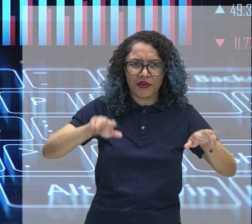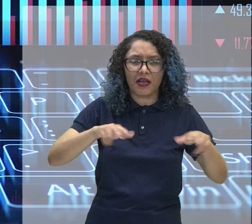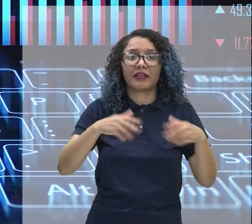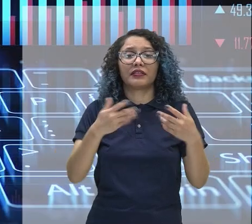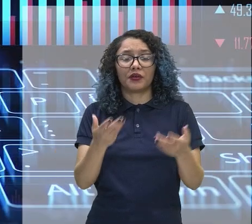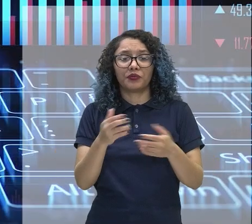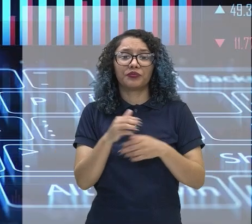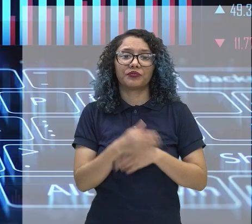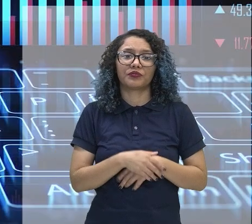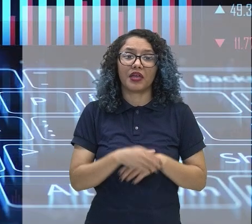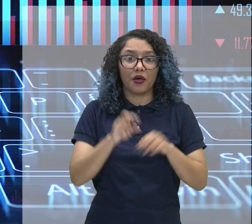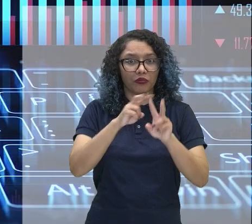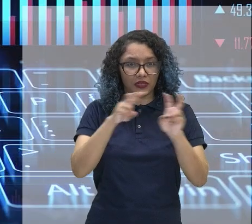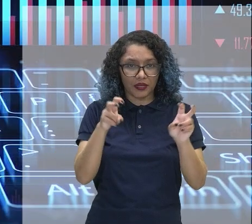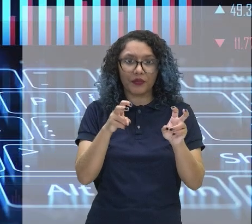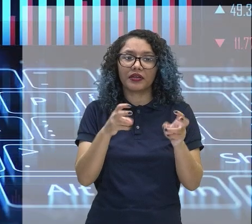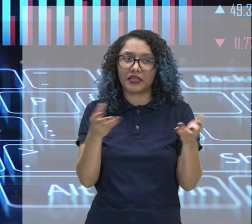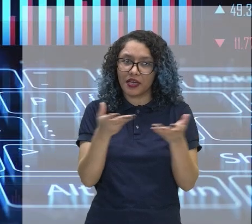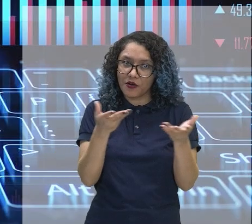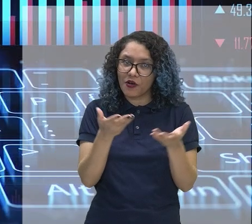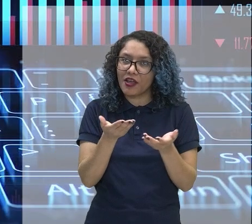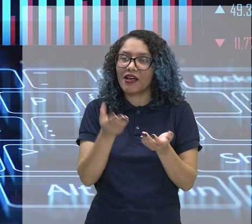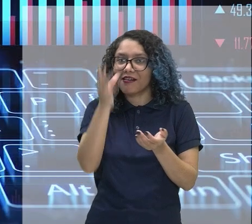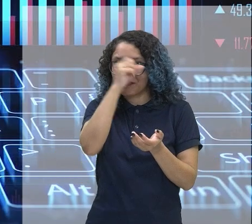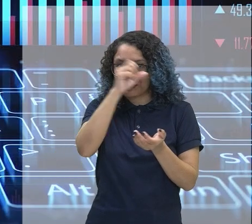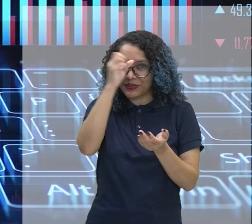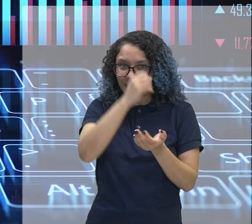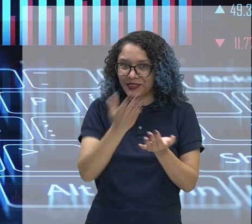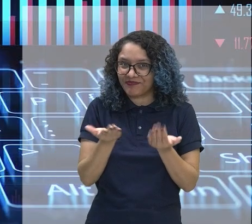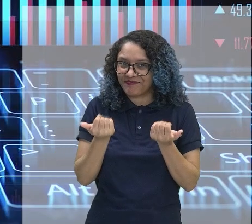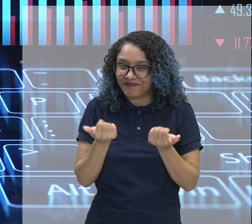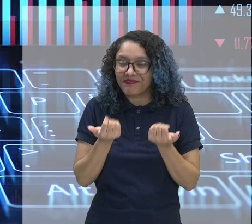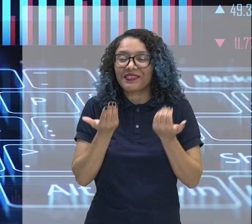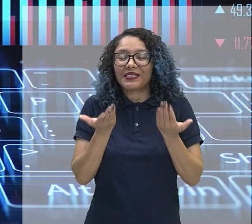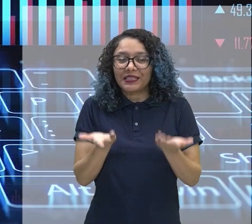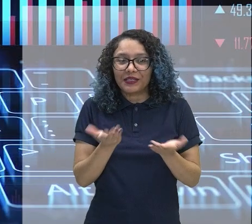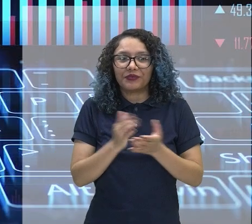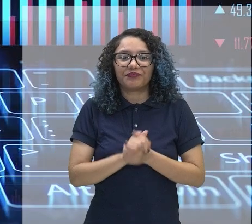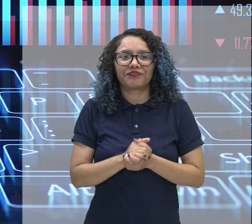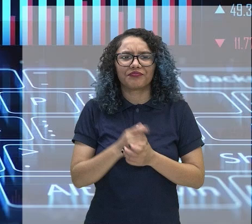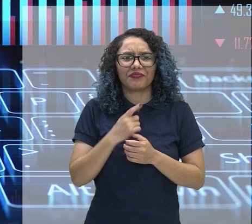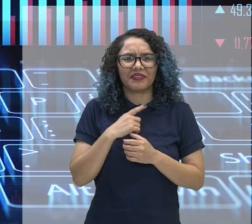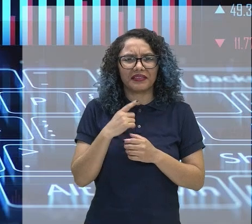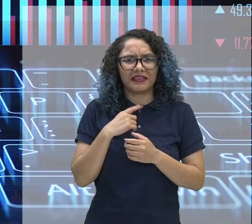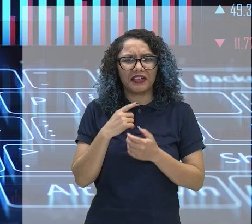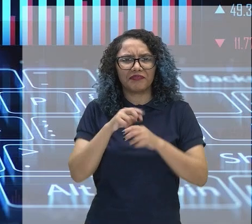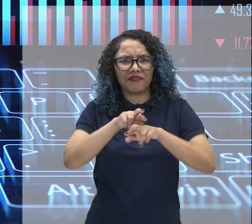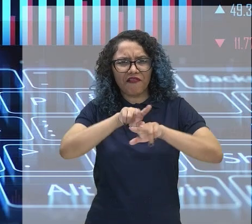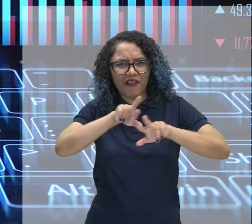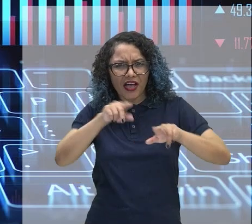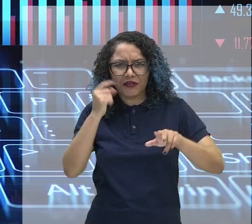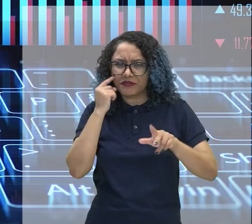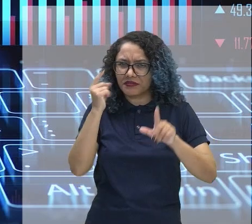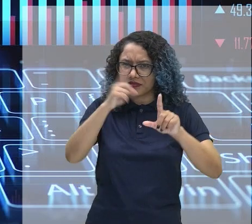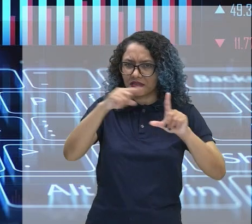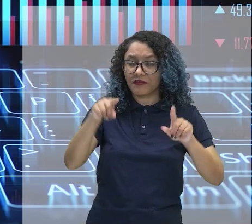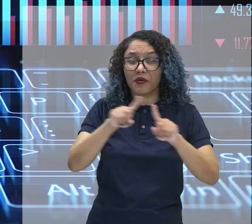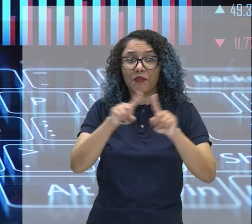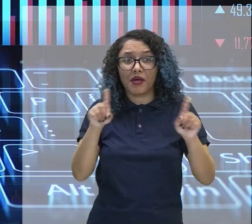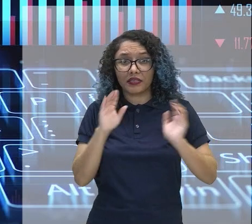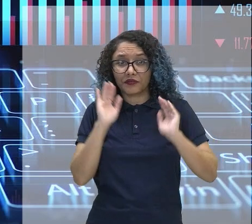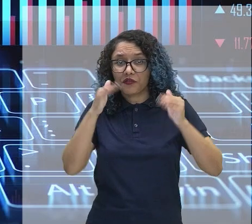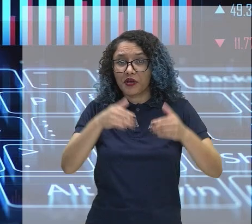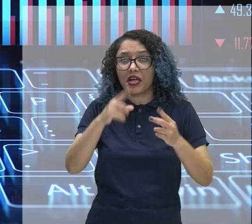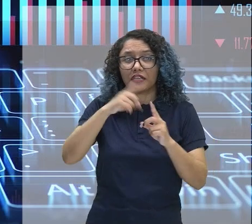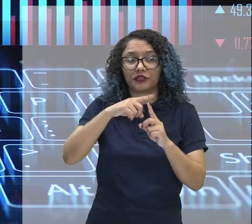convido vocês para aprenderem na nossa aula. Nós temos vários aqui no nosso cenário, mas nós vamos nos concentrar em dois tipos,